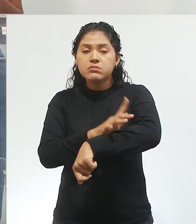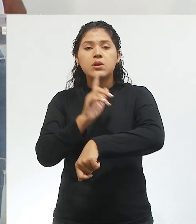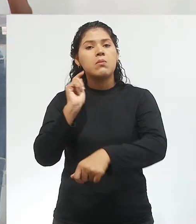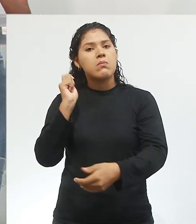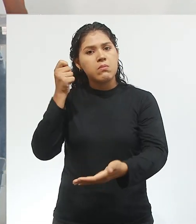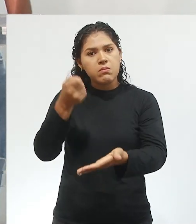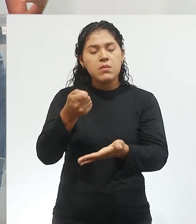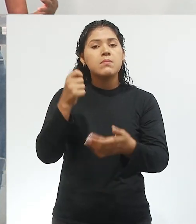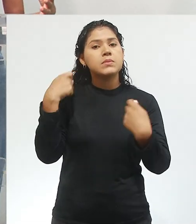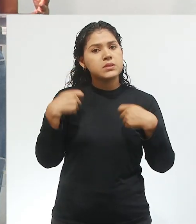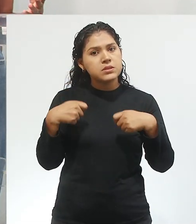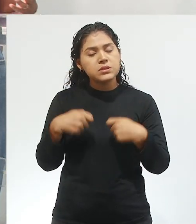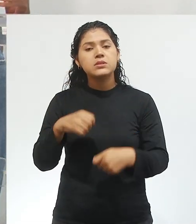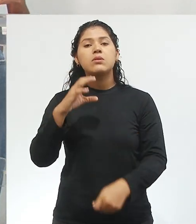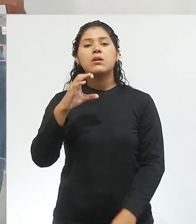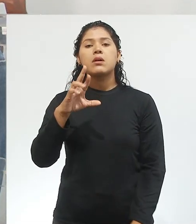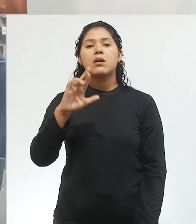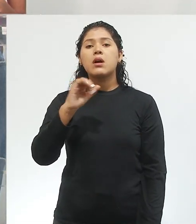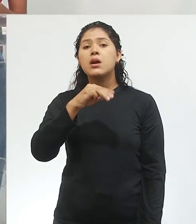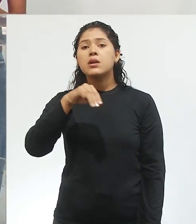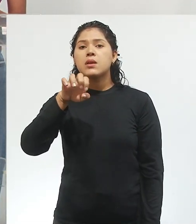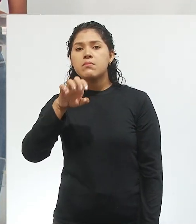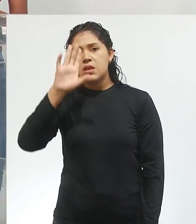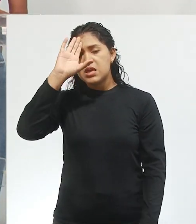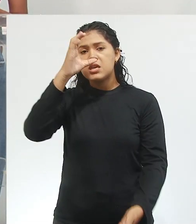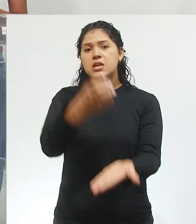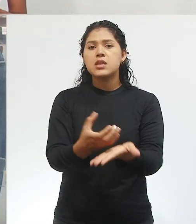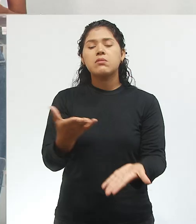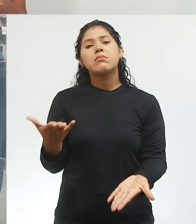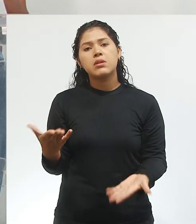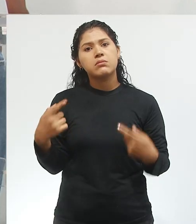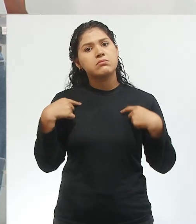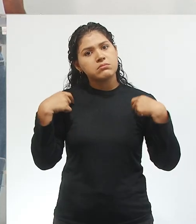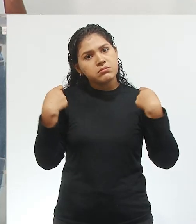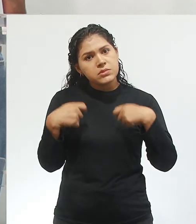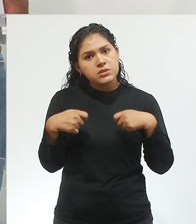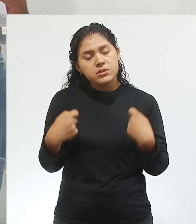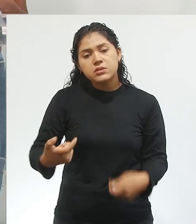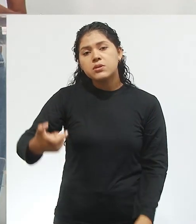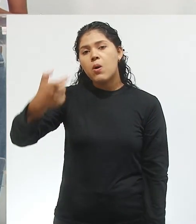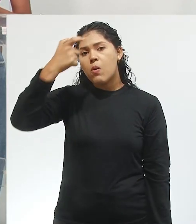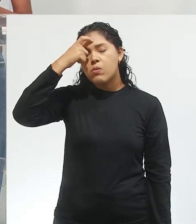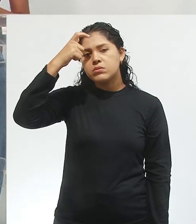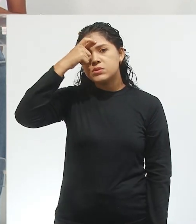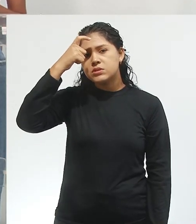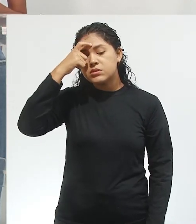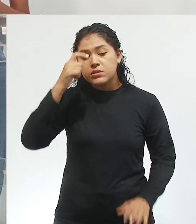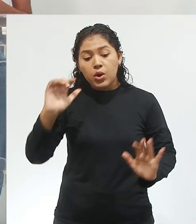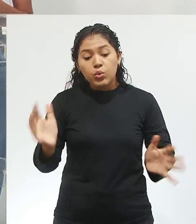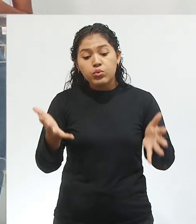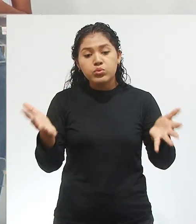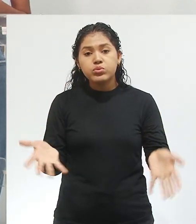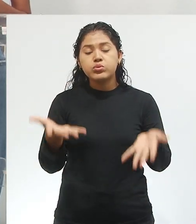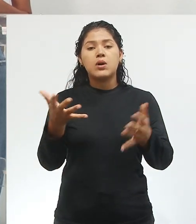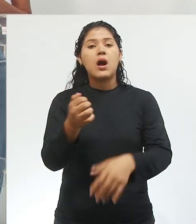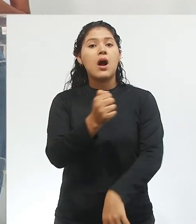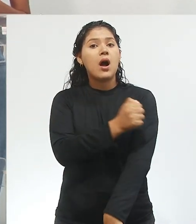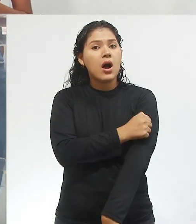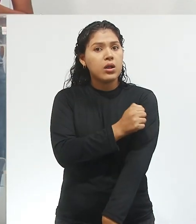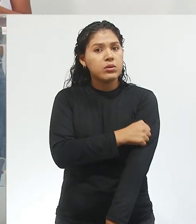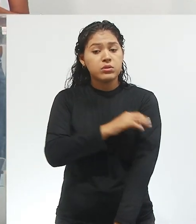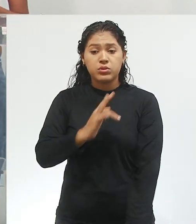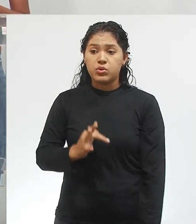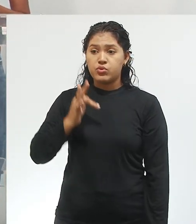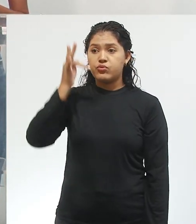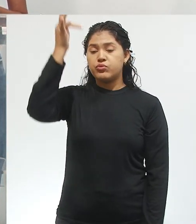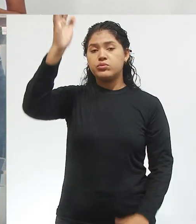é crime, e a gente precisa, nesse processo formativo, conscientizar os nossos alunos, que serão cidadãos,